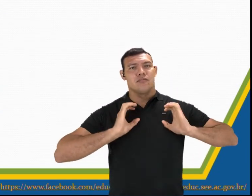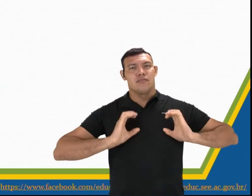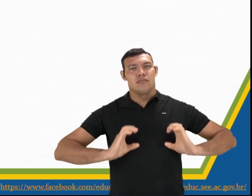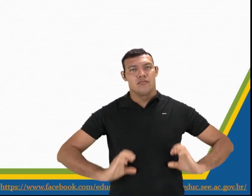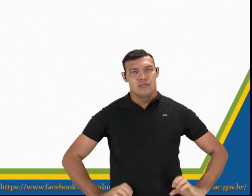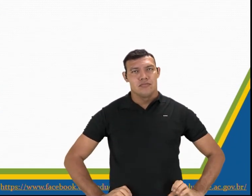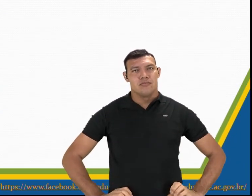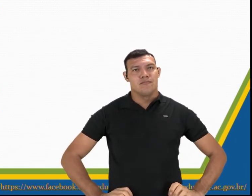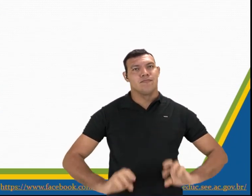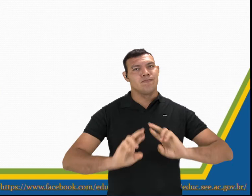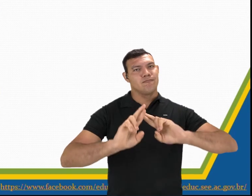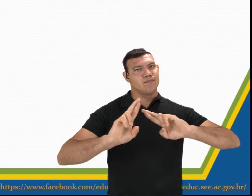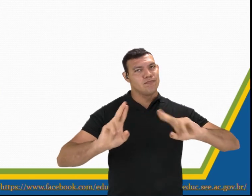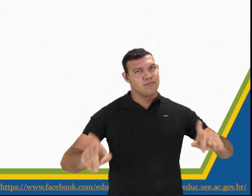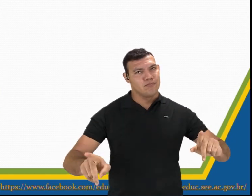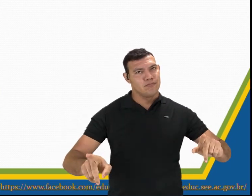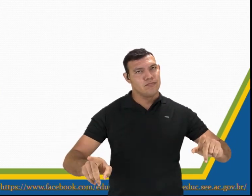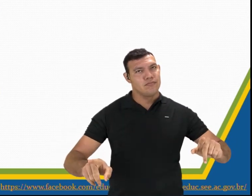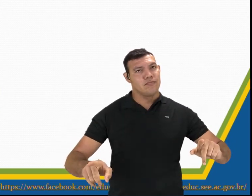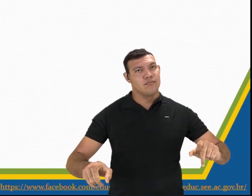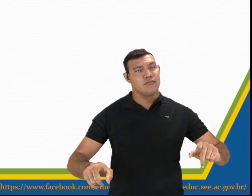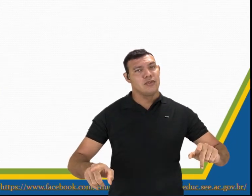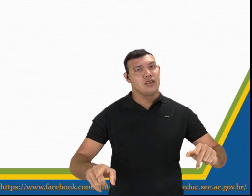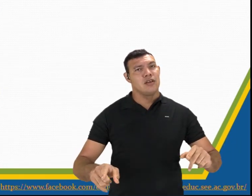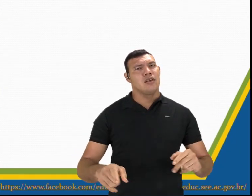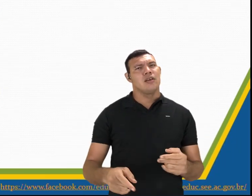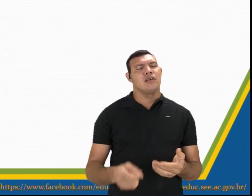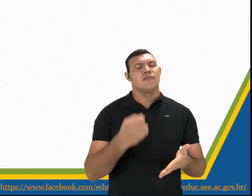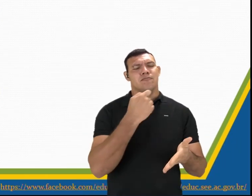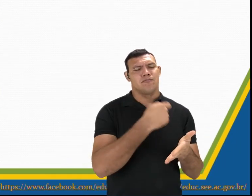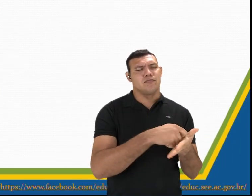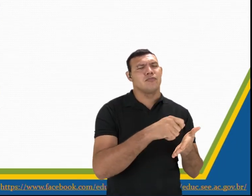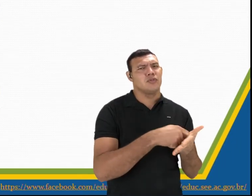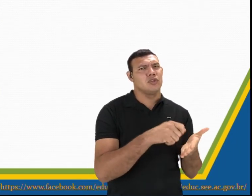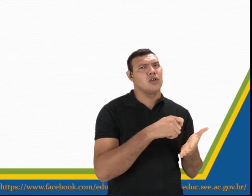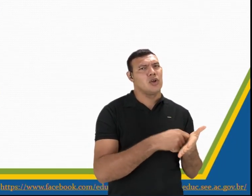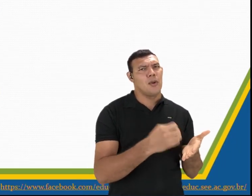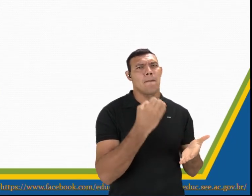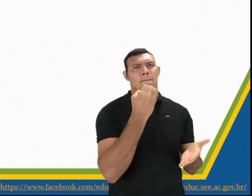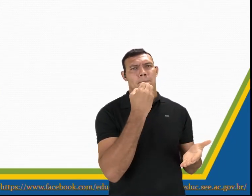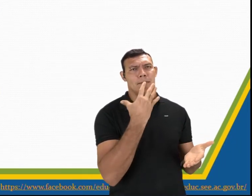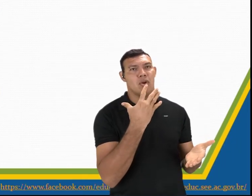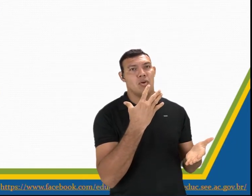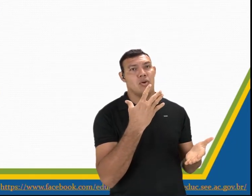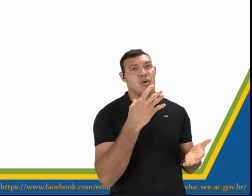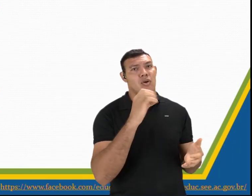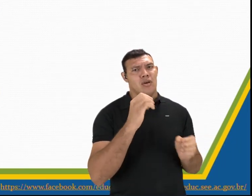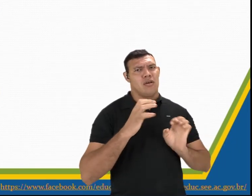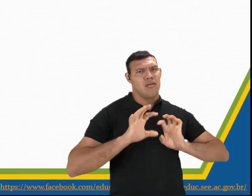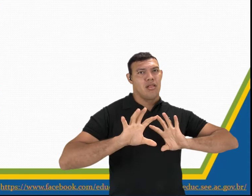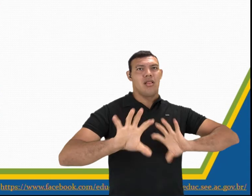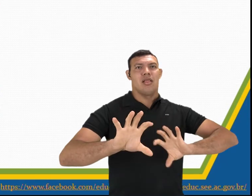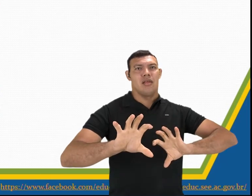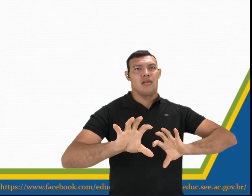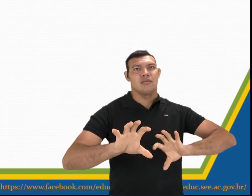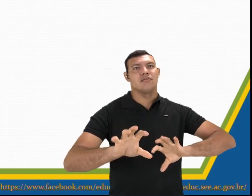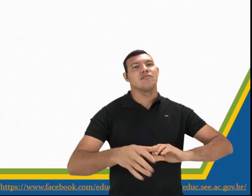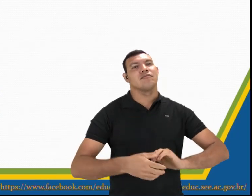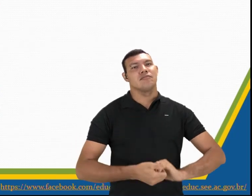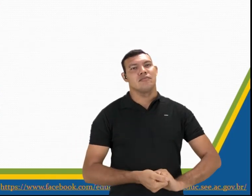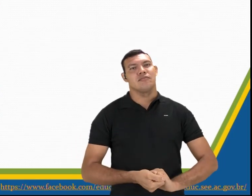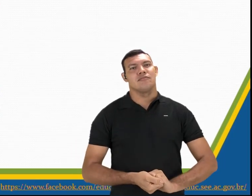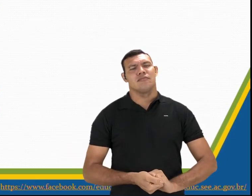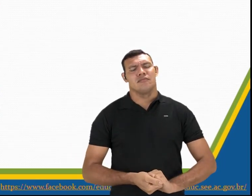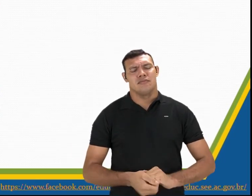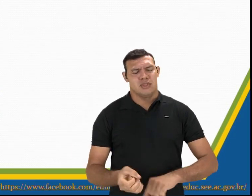a diferença quando ela é bem escrita ou quando ela quer chocar você, quer trabalhar